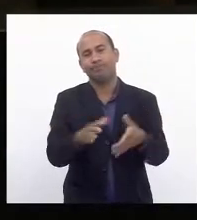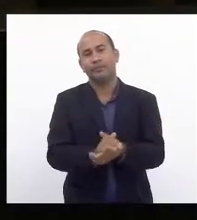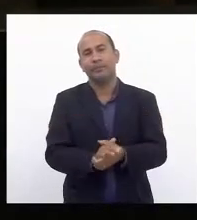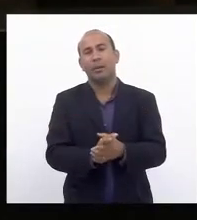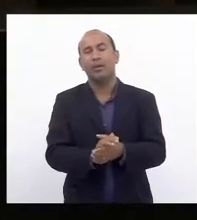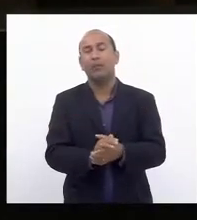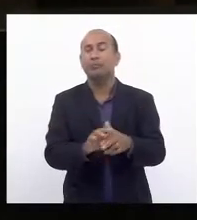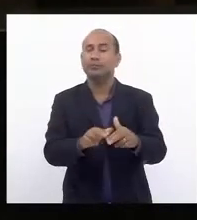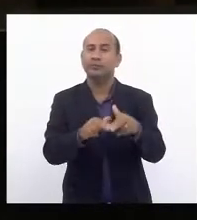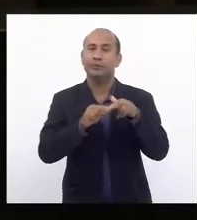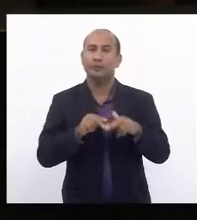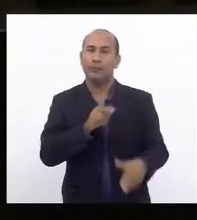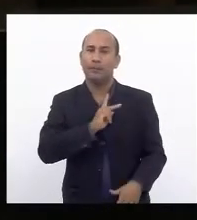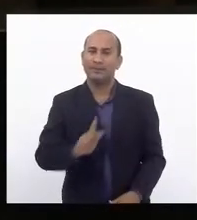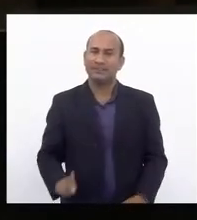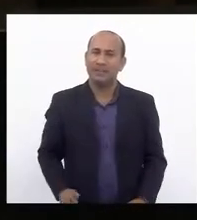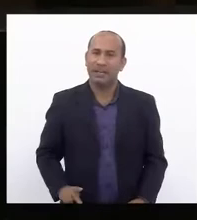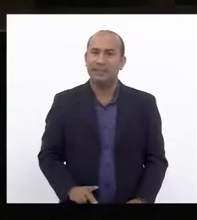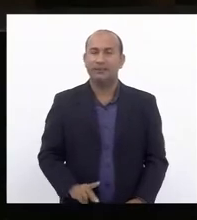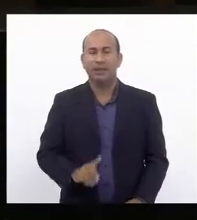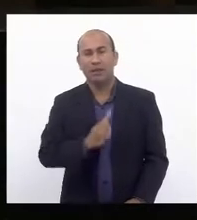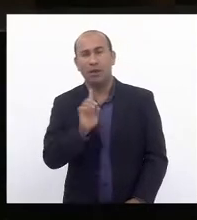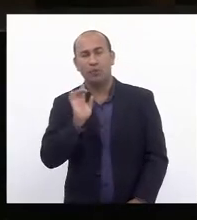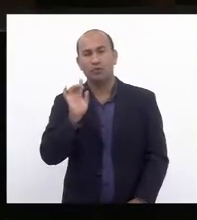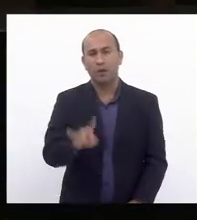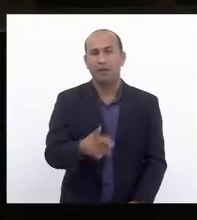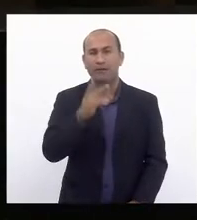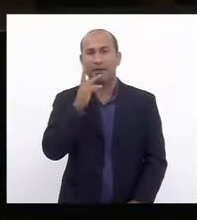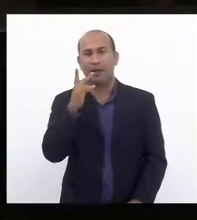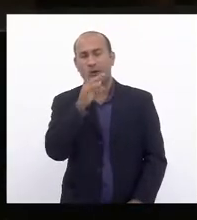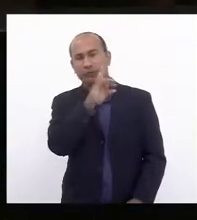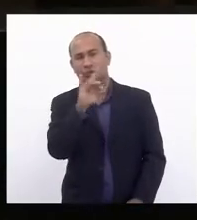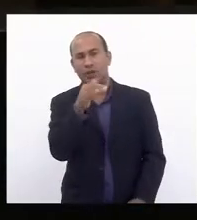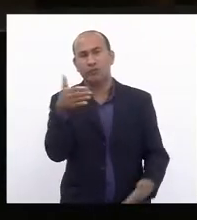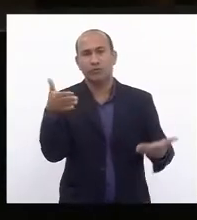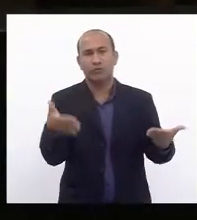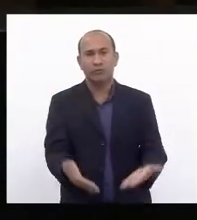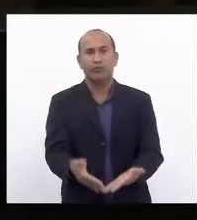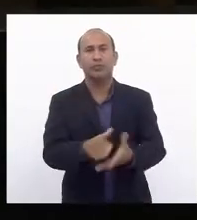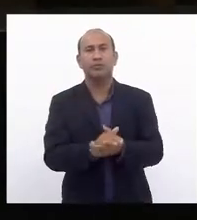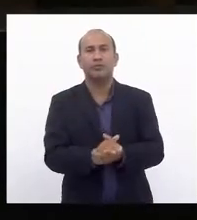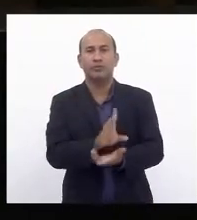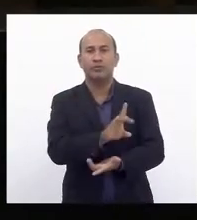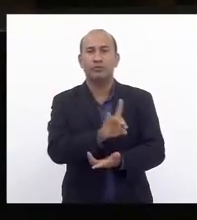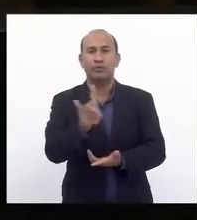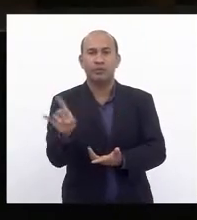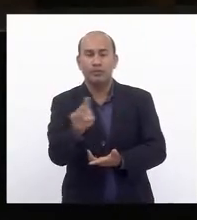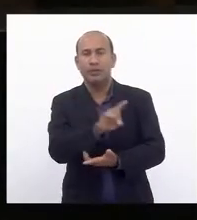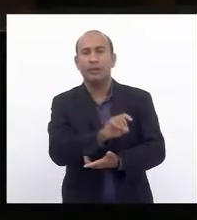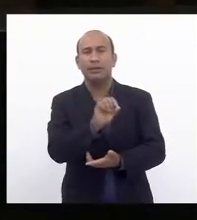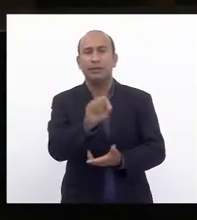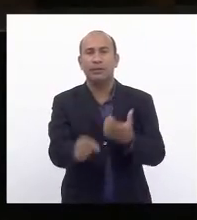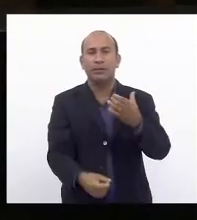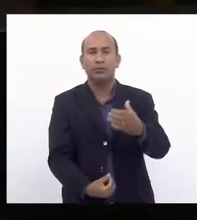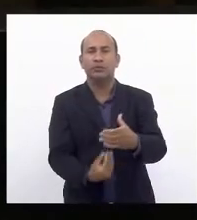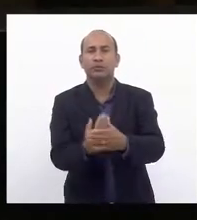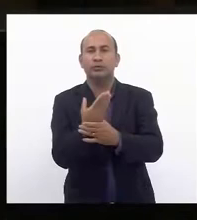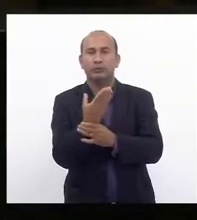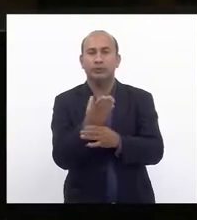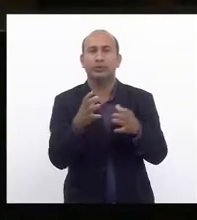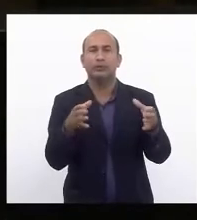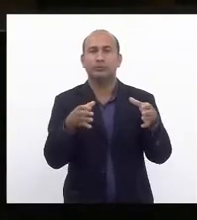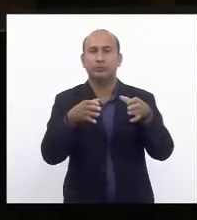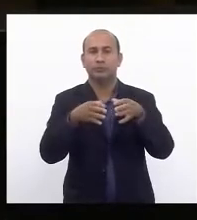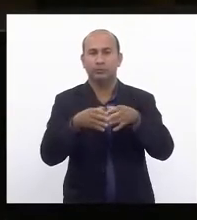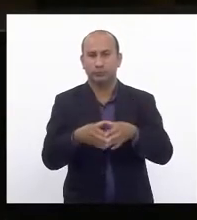senhor presidente, não só pautando no dia de hoje, o dia do lançamento nacional da